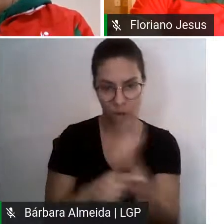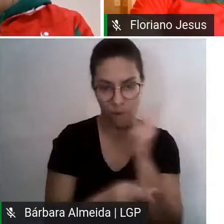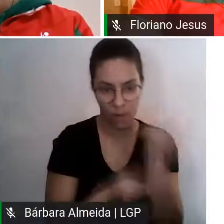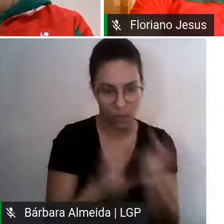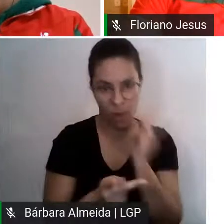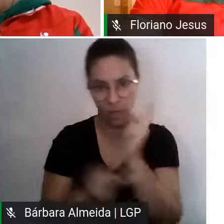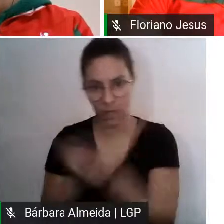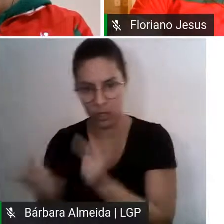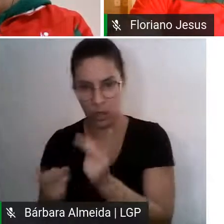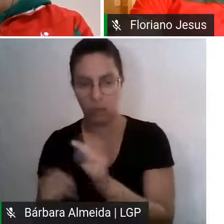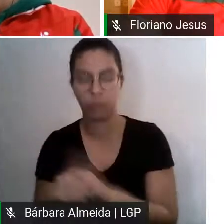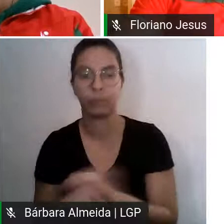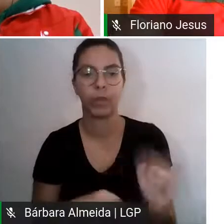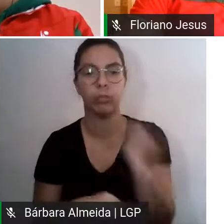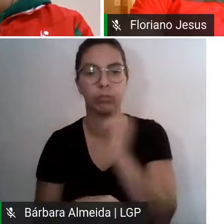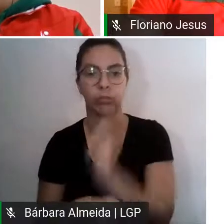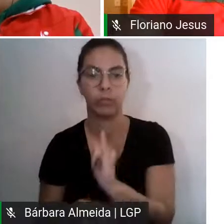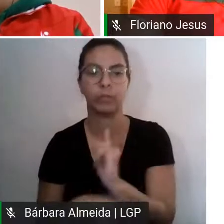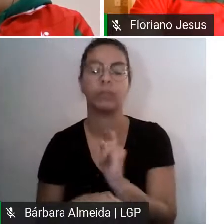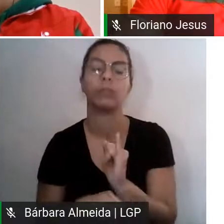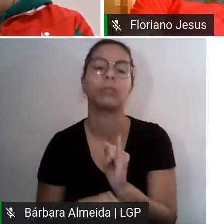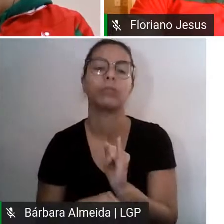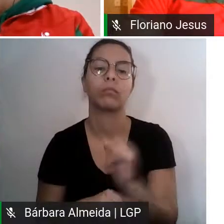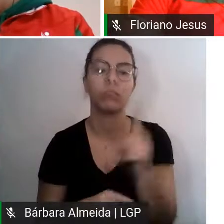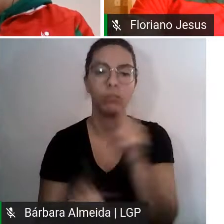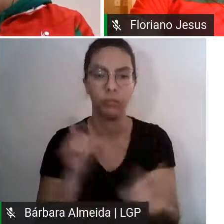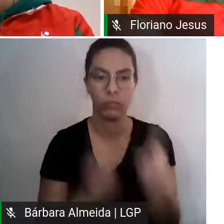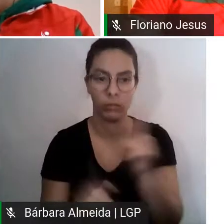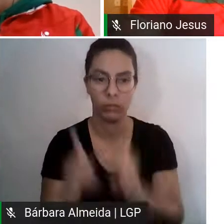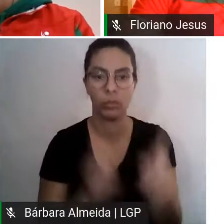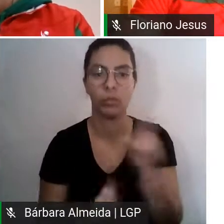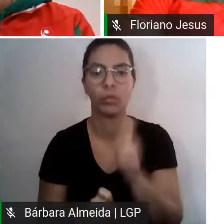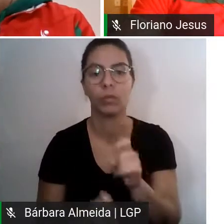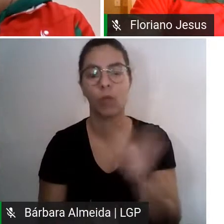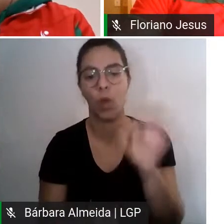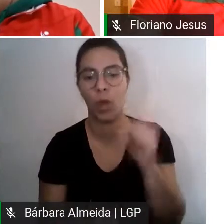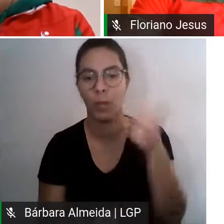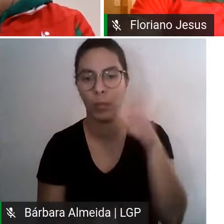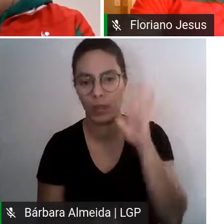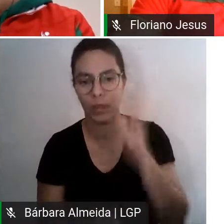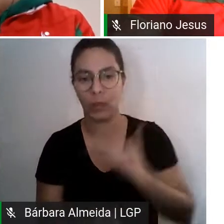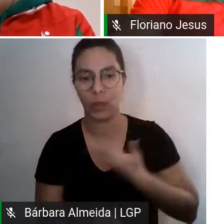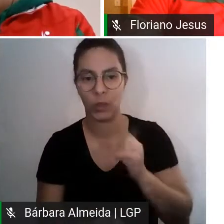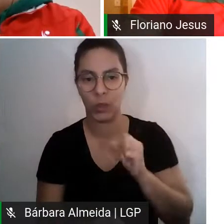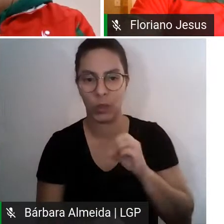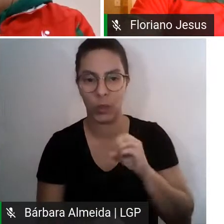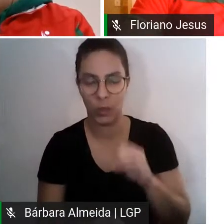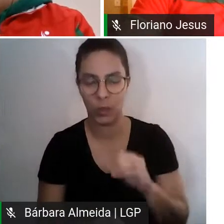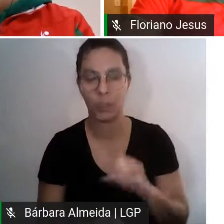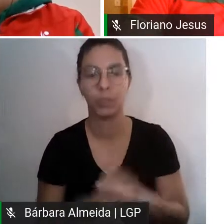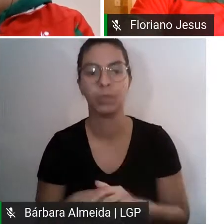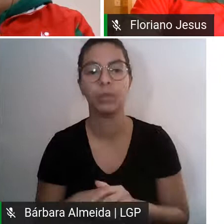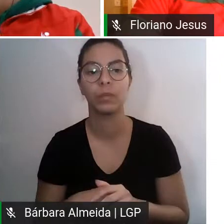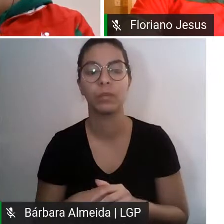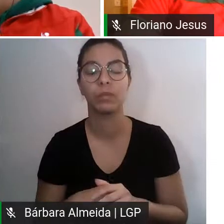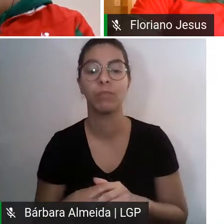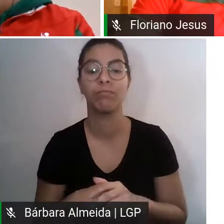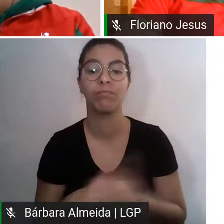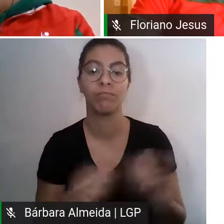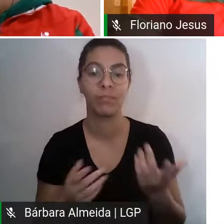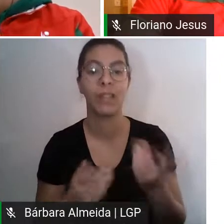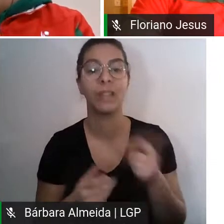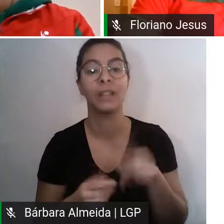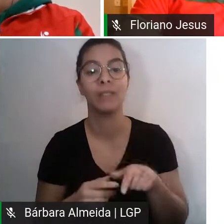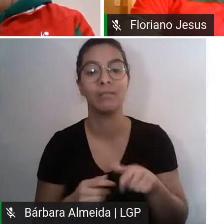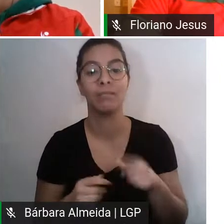selecionador nacional de para badminton, Diogo Silva. Boa tarde, Diogo. Boa tarde. O para badminton tem atualmente dois